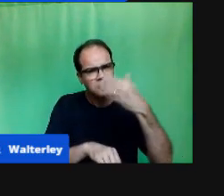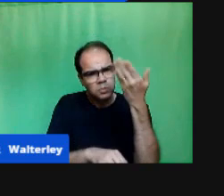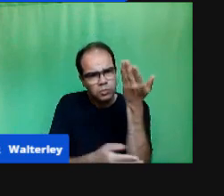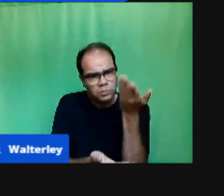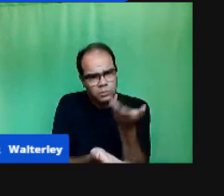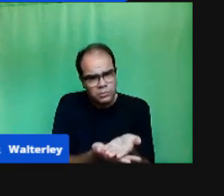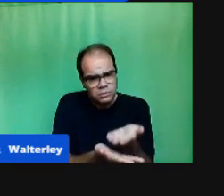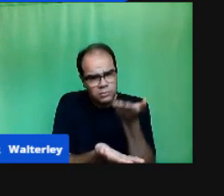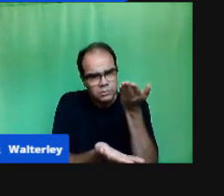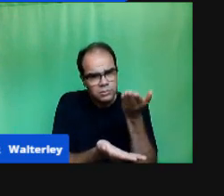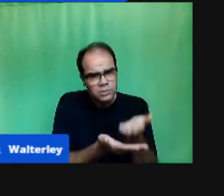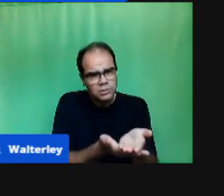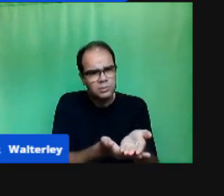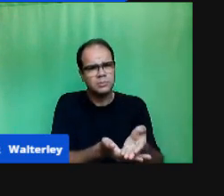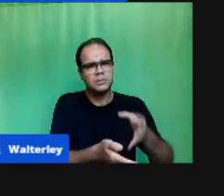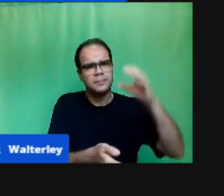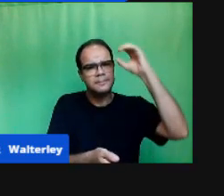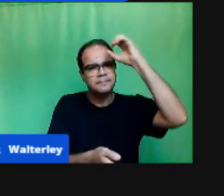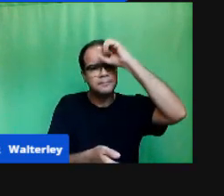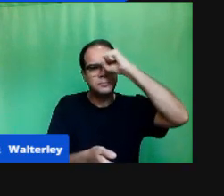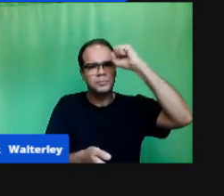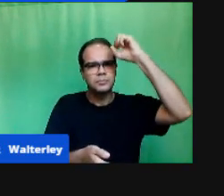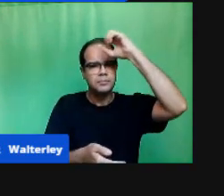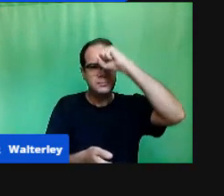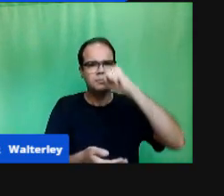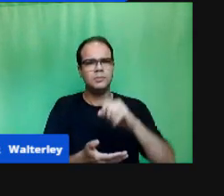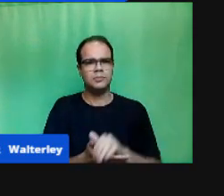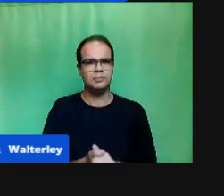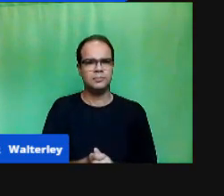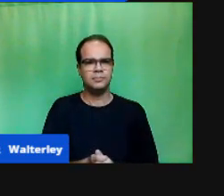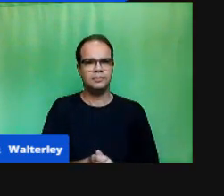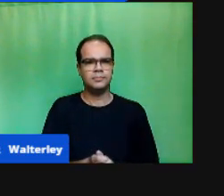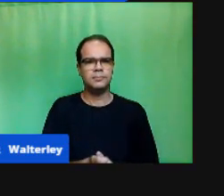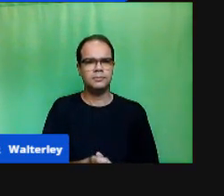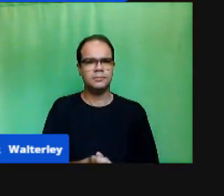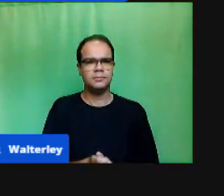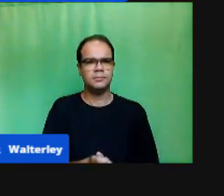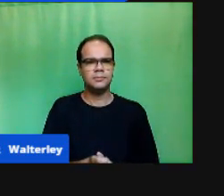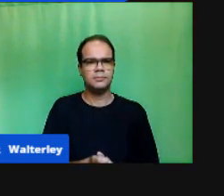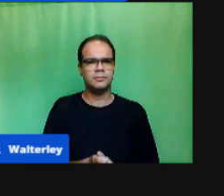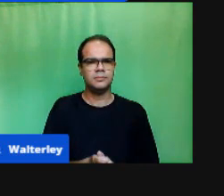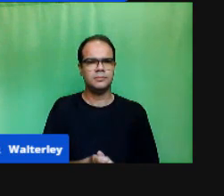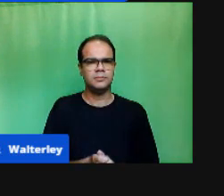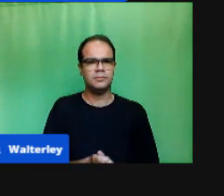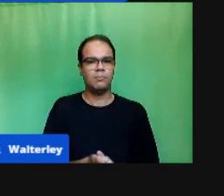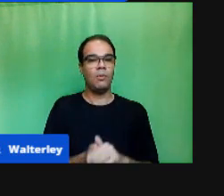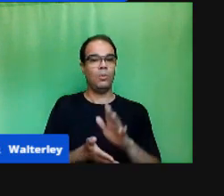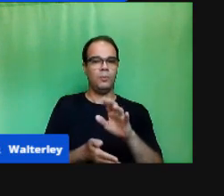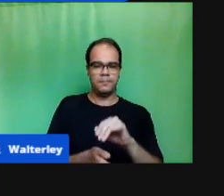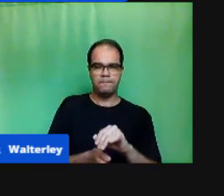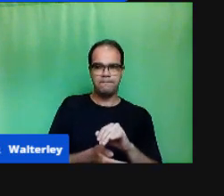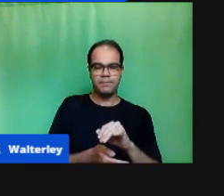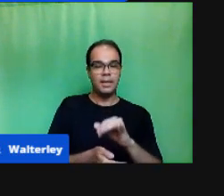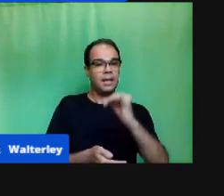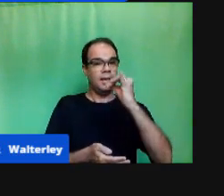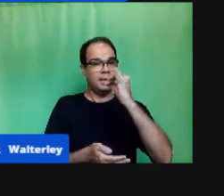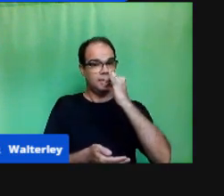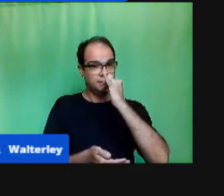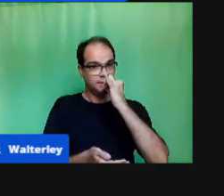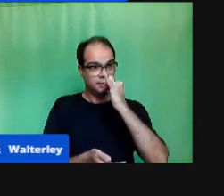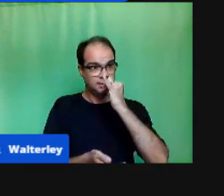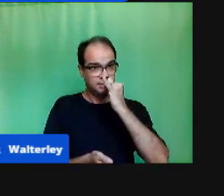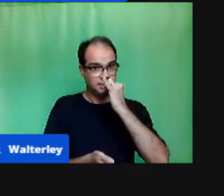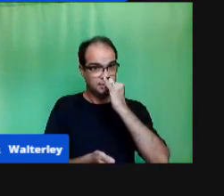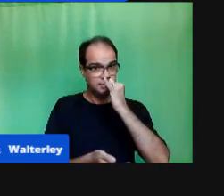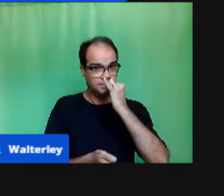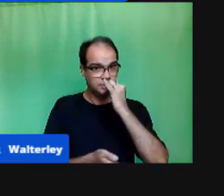né? As aulas, elas precisam ser mais curtas do que as de modo presencial. Também já